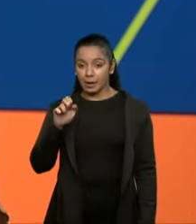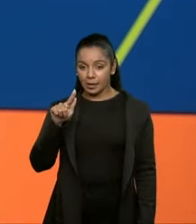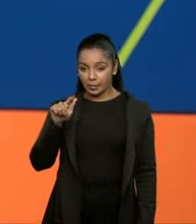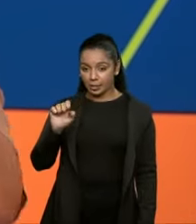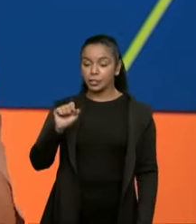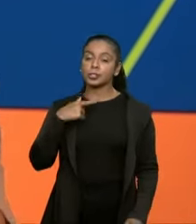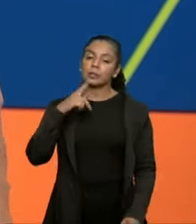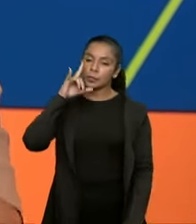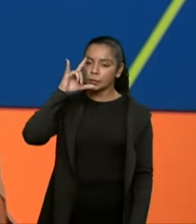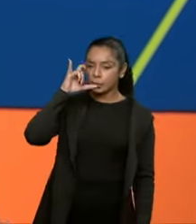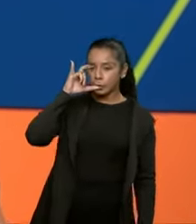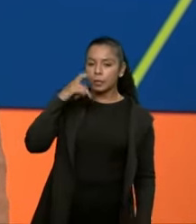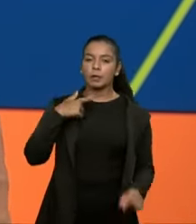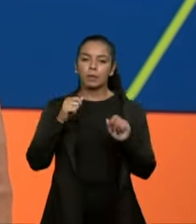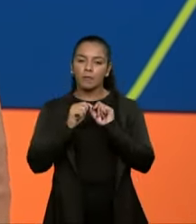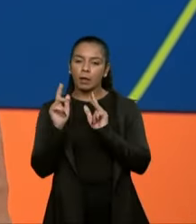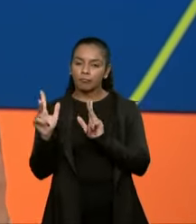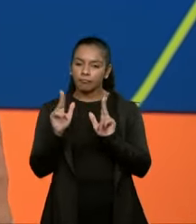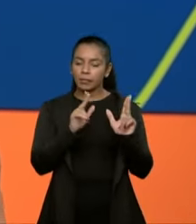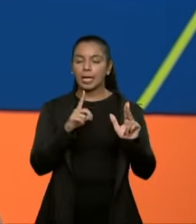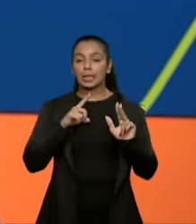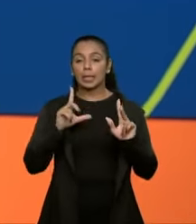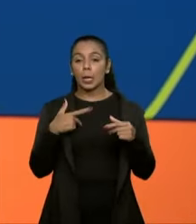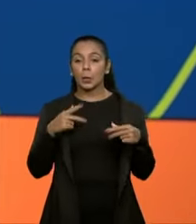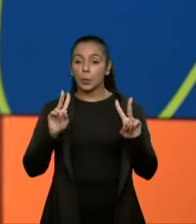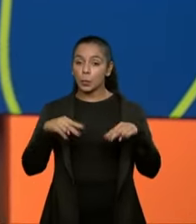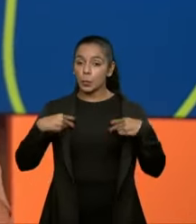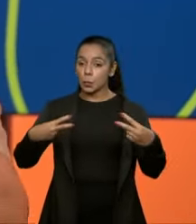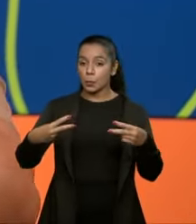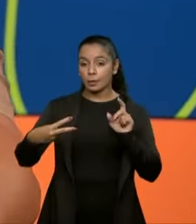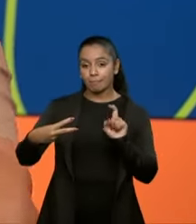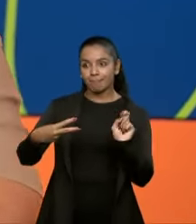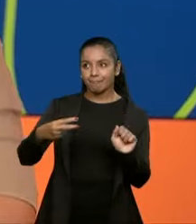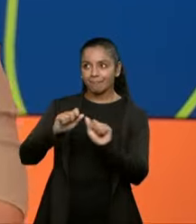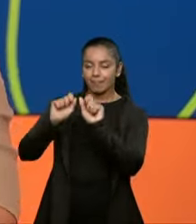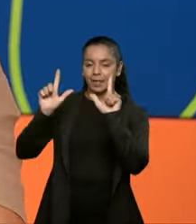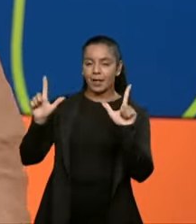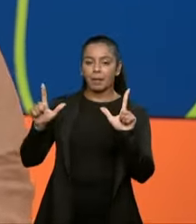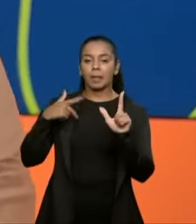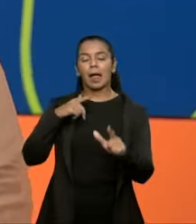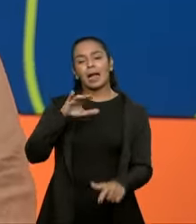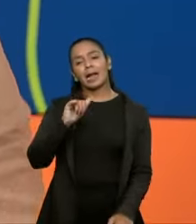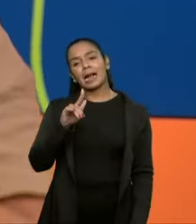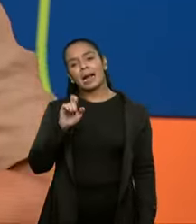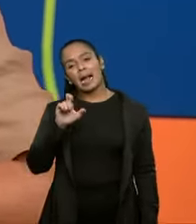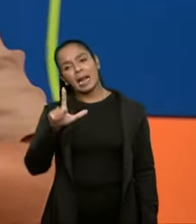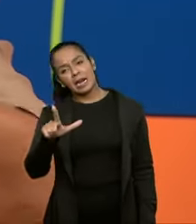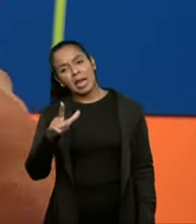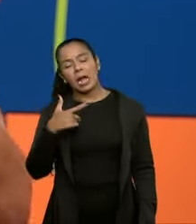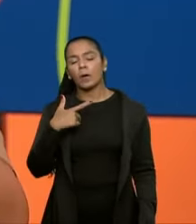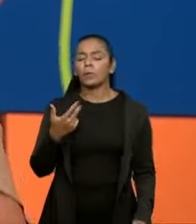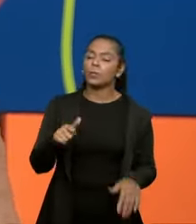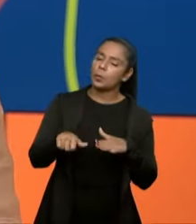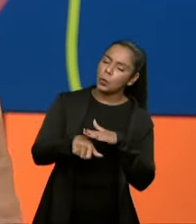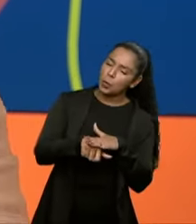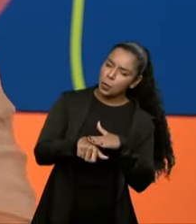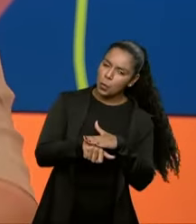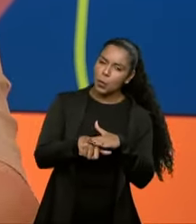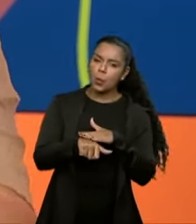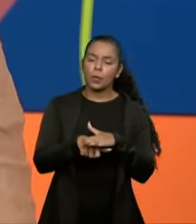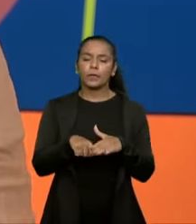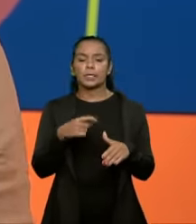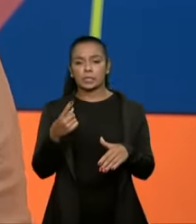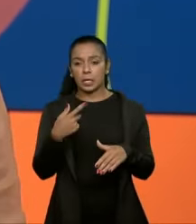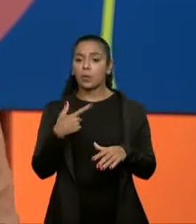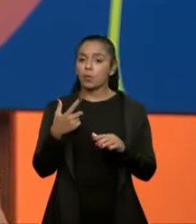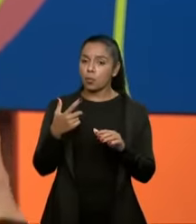acaba colocando, né, um recortezinho, sempre tem o link pra lá. E aí as pessoas perguntam, ah, você tem que passar no canal tal. Alguma coisa, eu recomecei, né, já te contei com uma